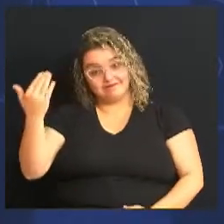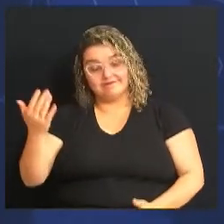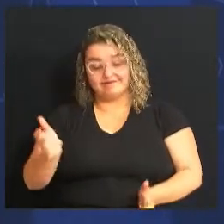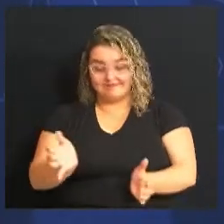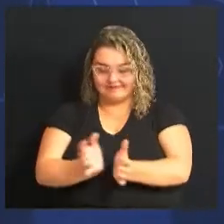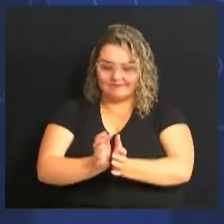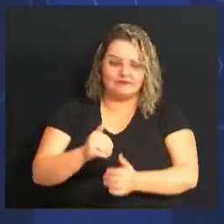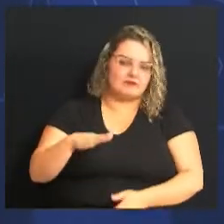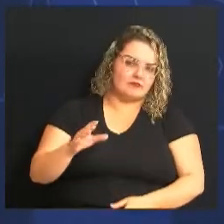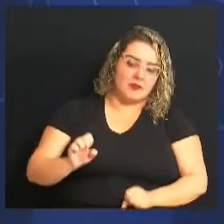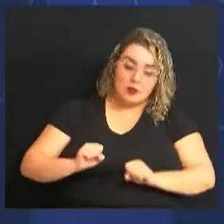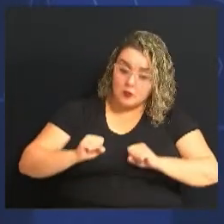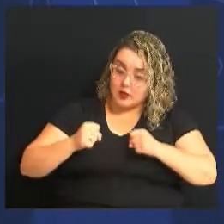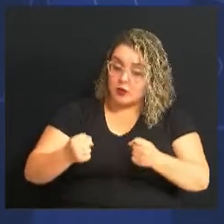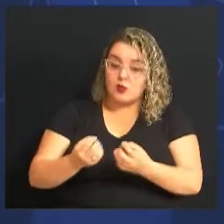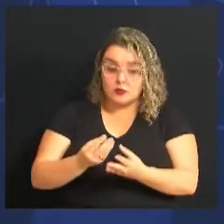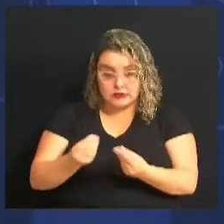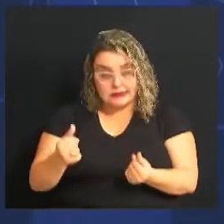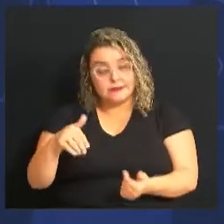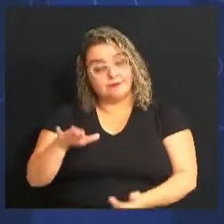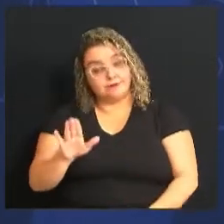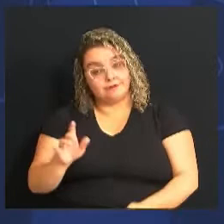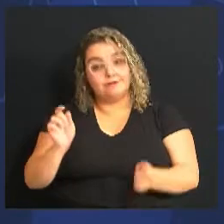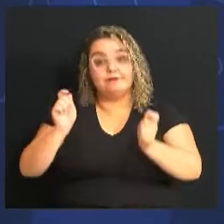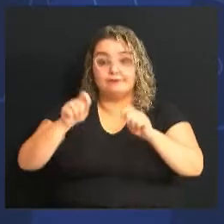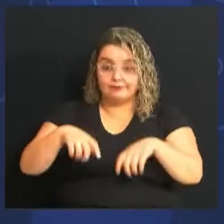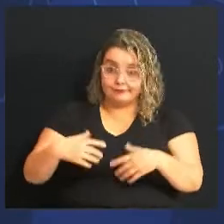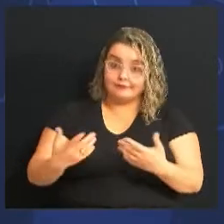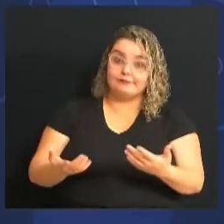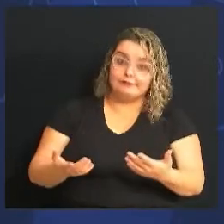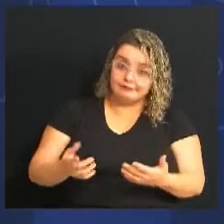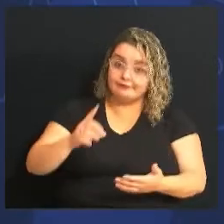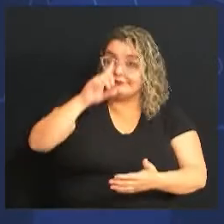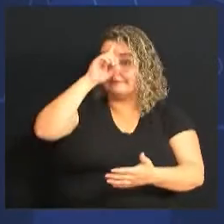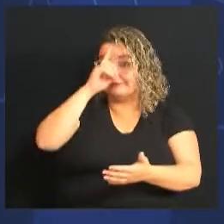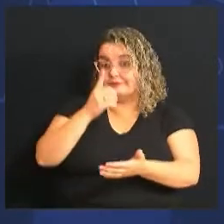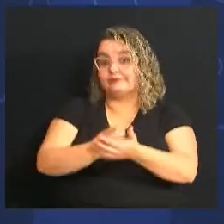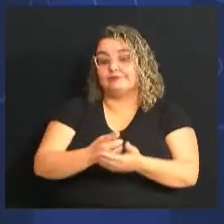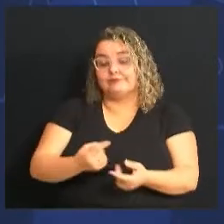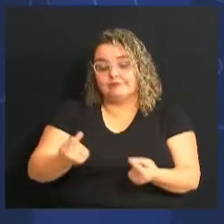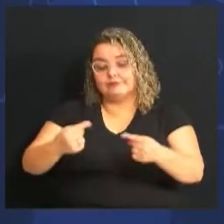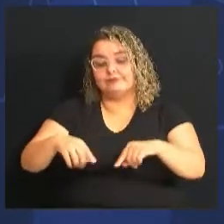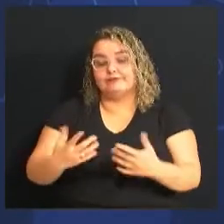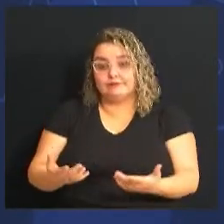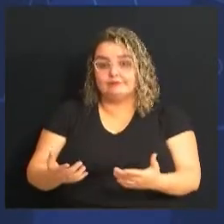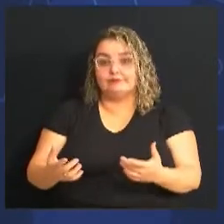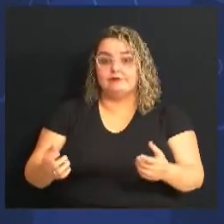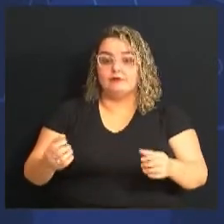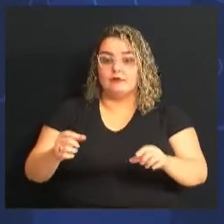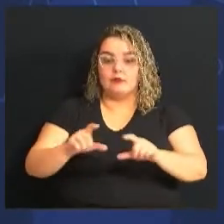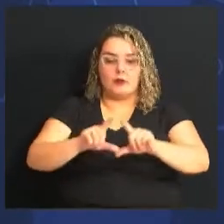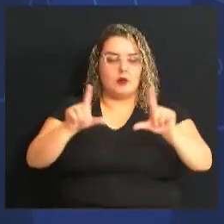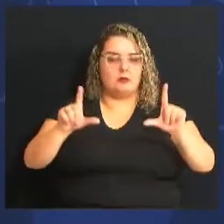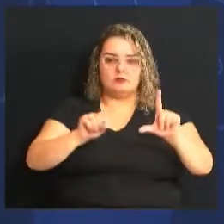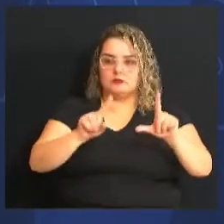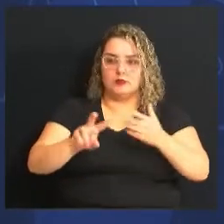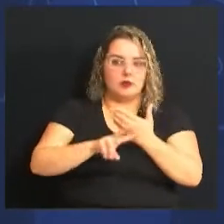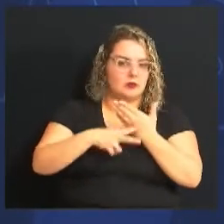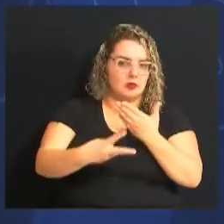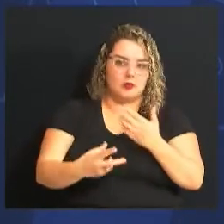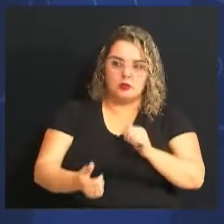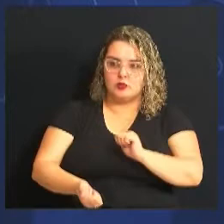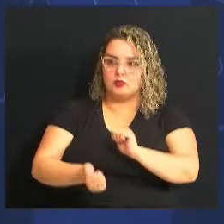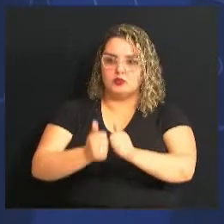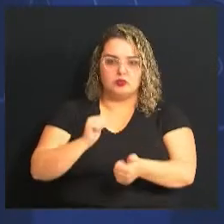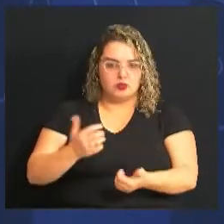elenco, mais qualidade, capacidade de decidir uma partida, né? O placar não reflete o que foi o jogo. A Ponte foi